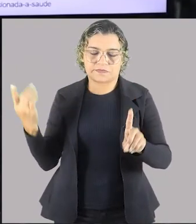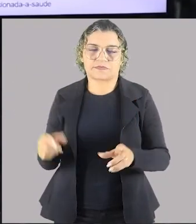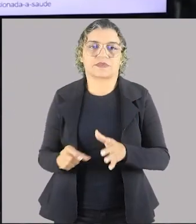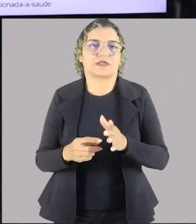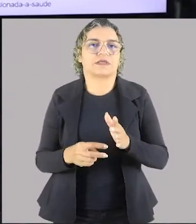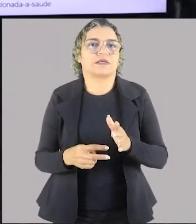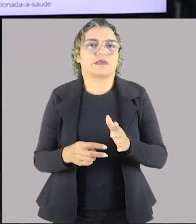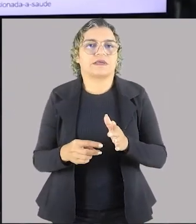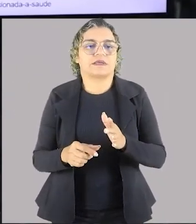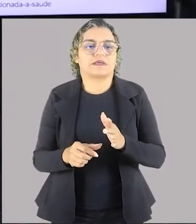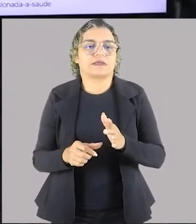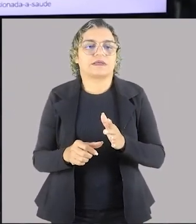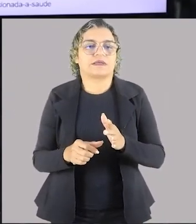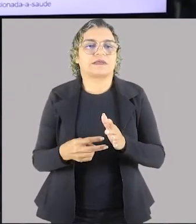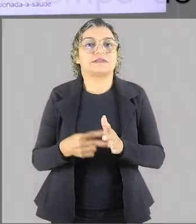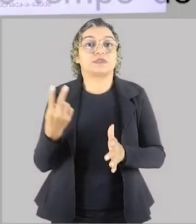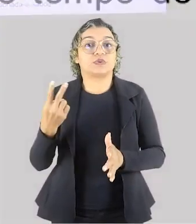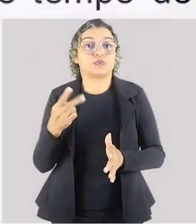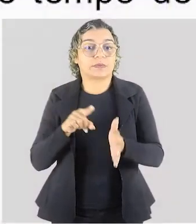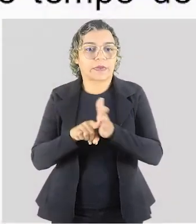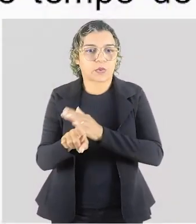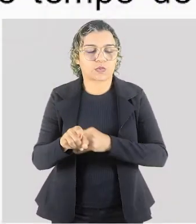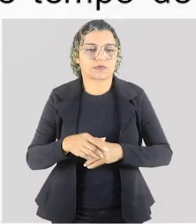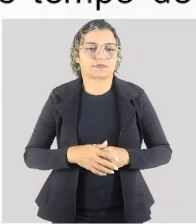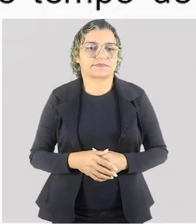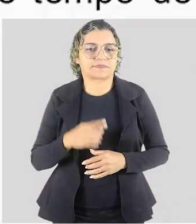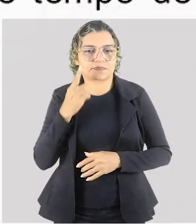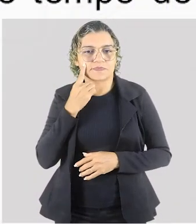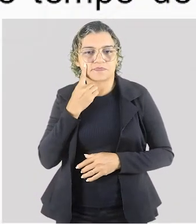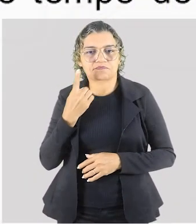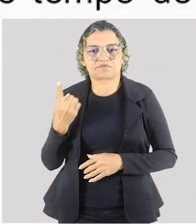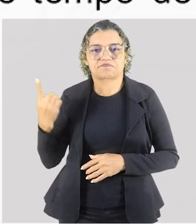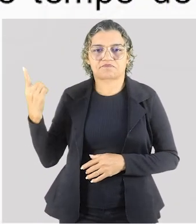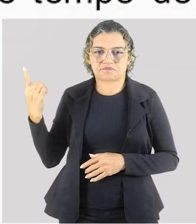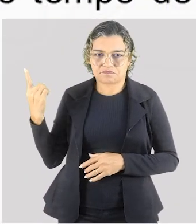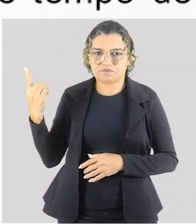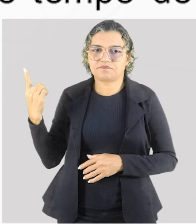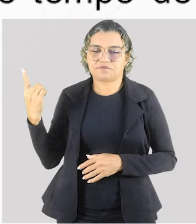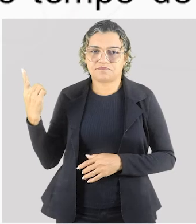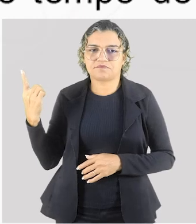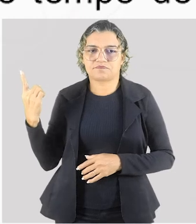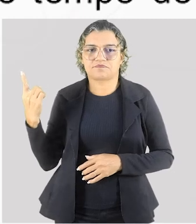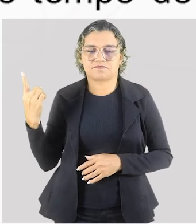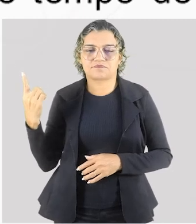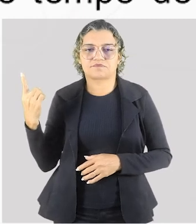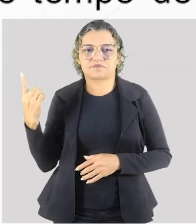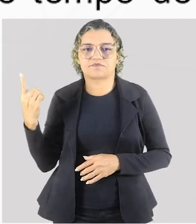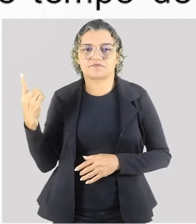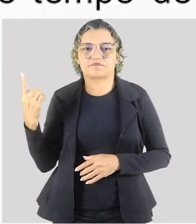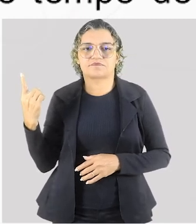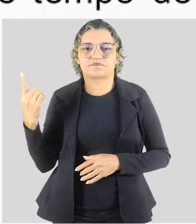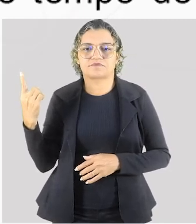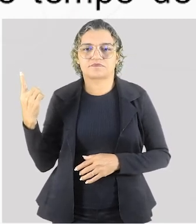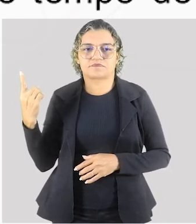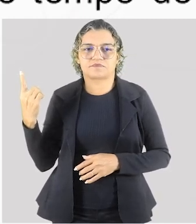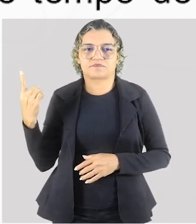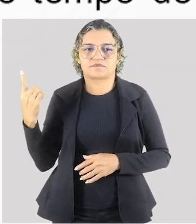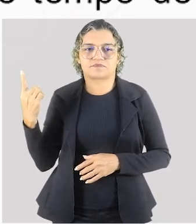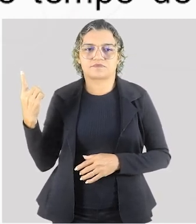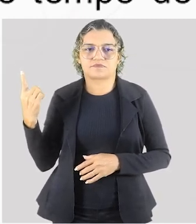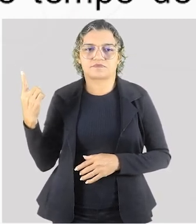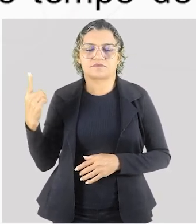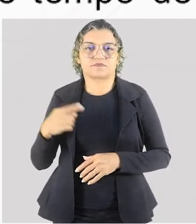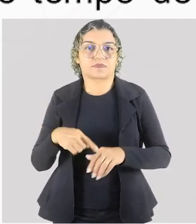Na segunda questão, compõe a aptidão física relacionada à performance e ao desempenho os seguintes